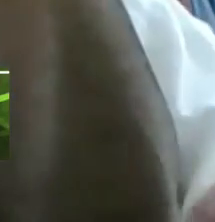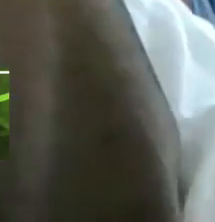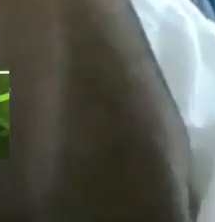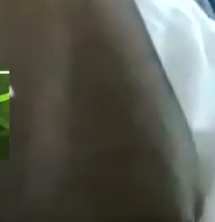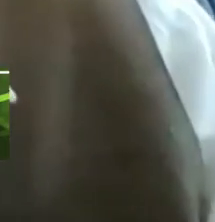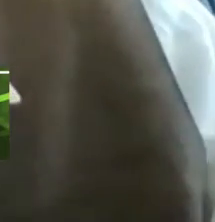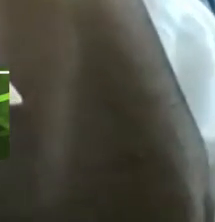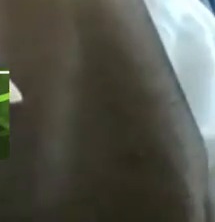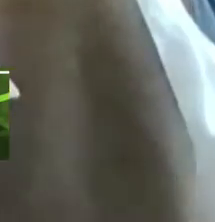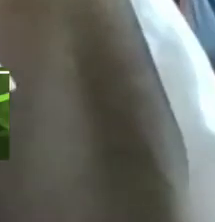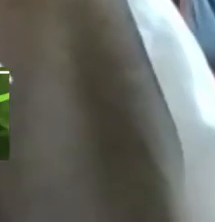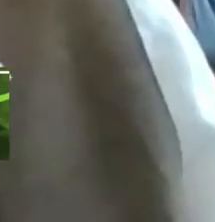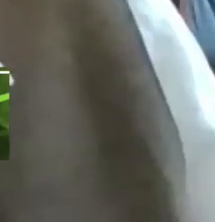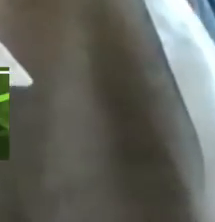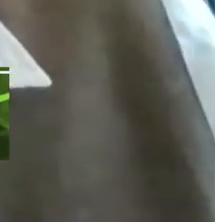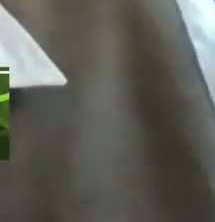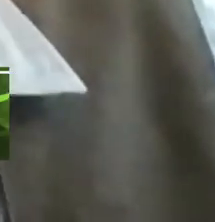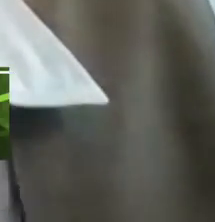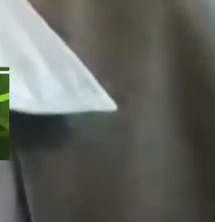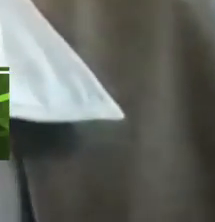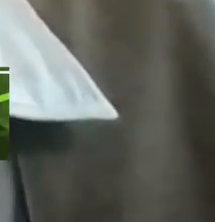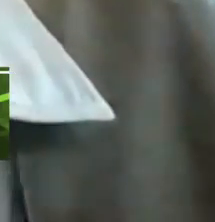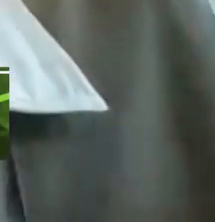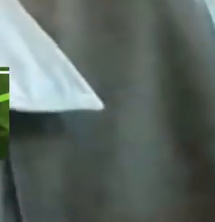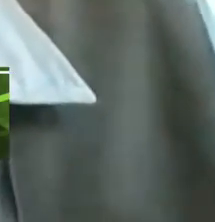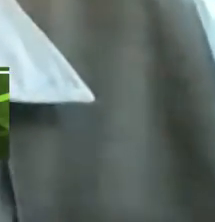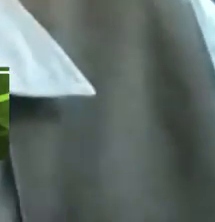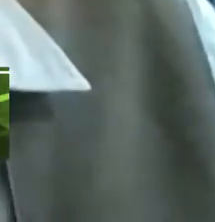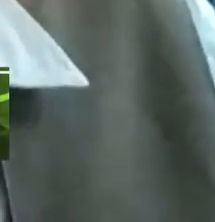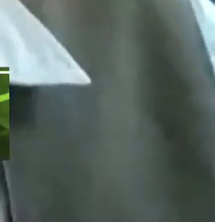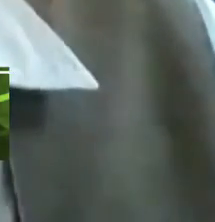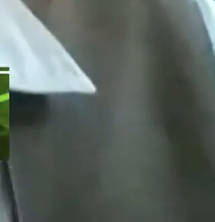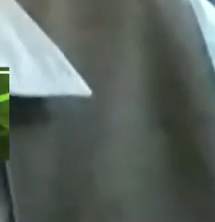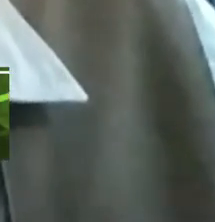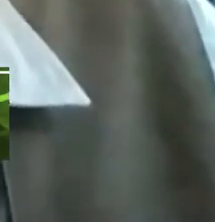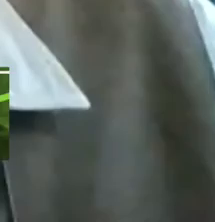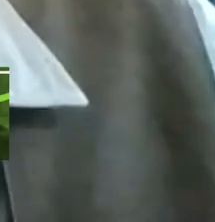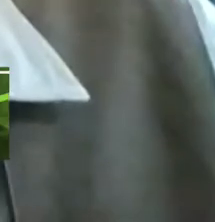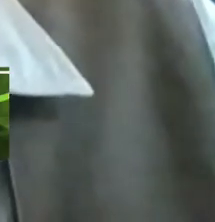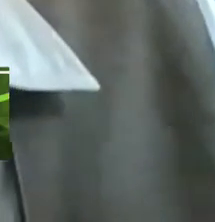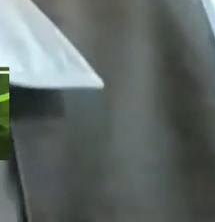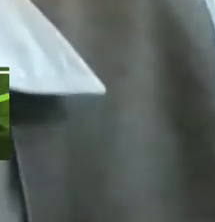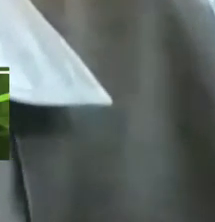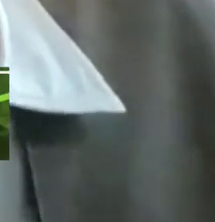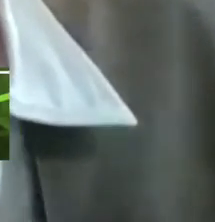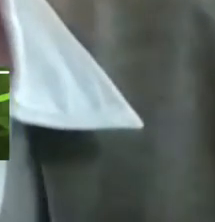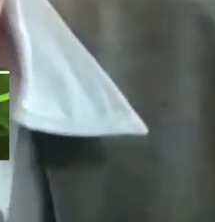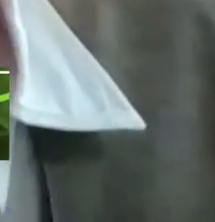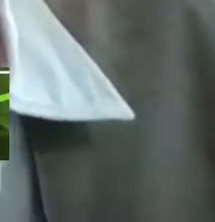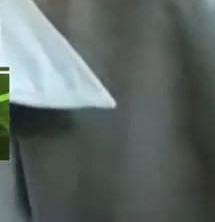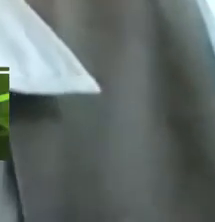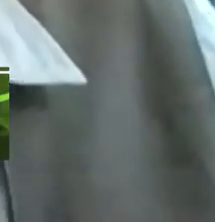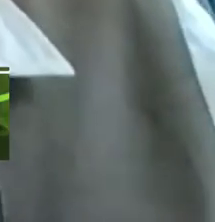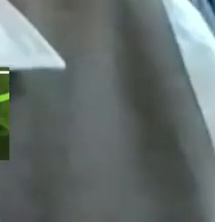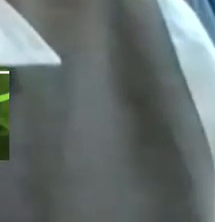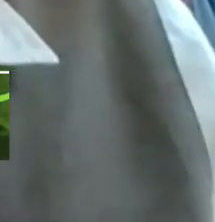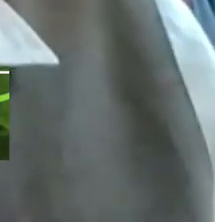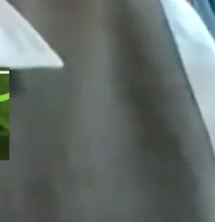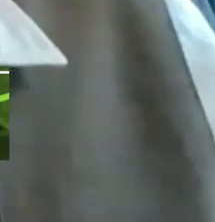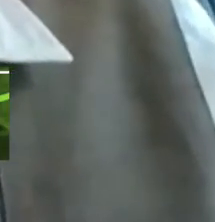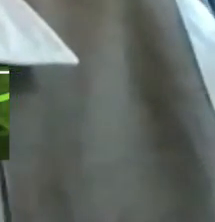aliás está faltando energia aqui quando você desmata a Amazônia e tem menos chuva vem menos água por